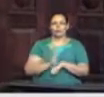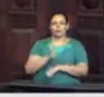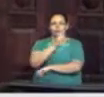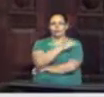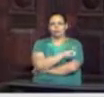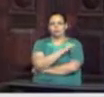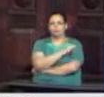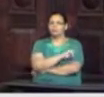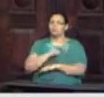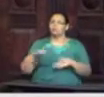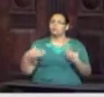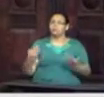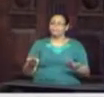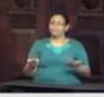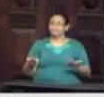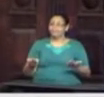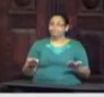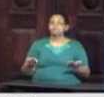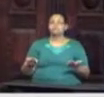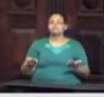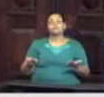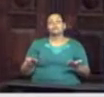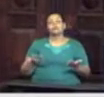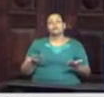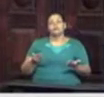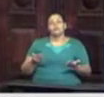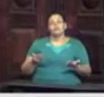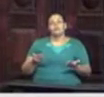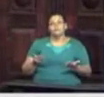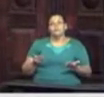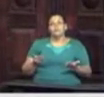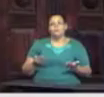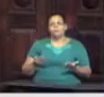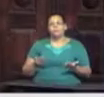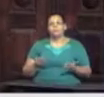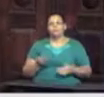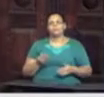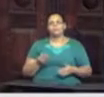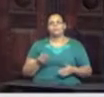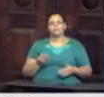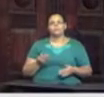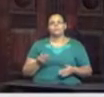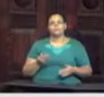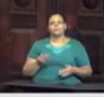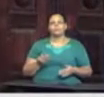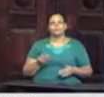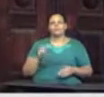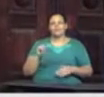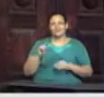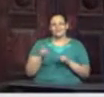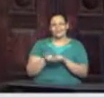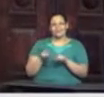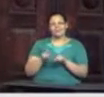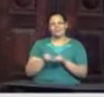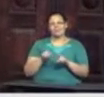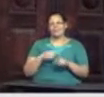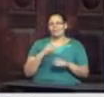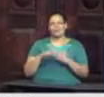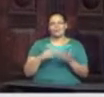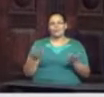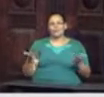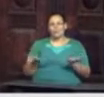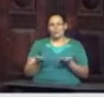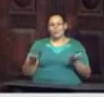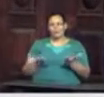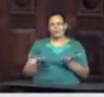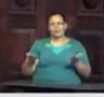Janeiro. Então, é isso daí. E, para completar, quer dizer, um desastre enorme que hoje